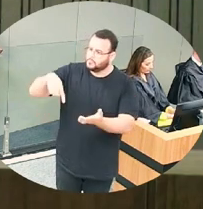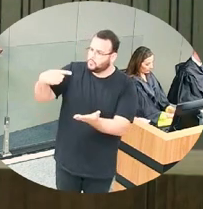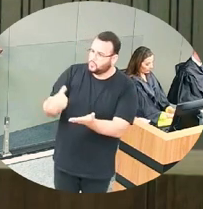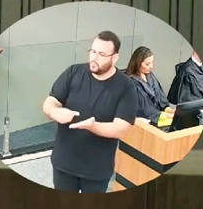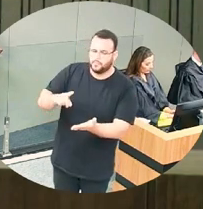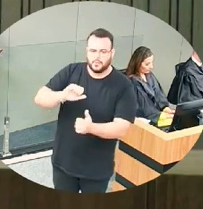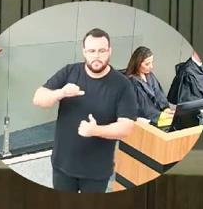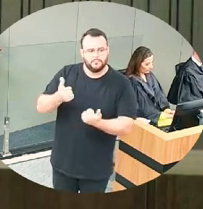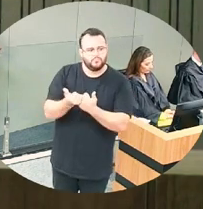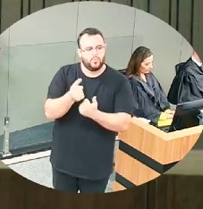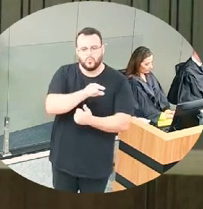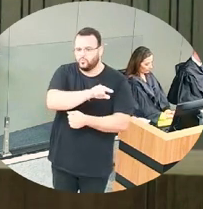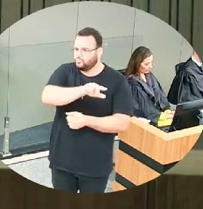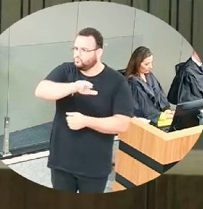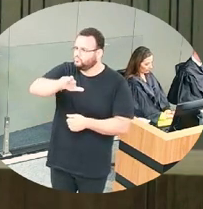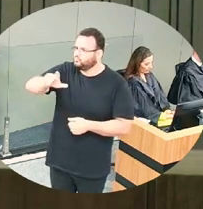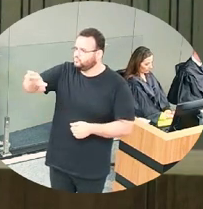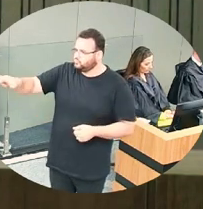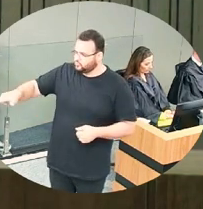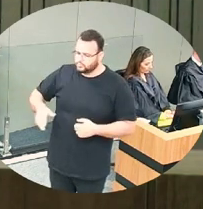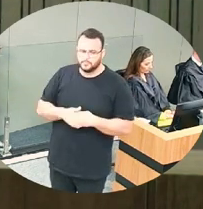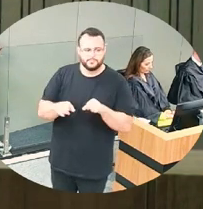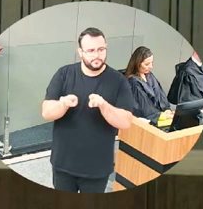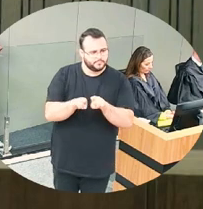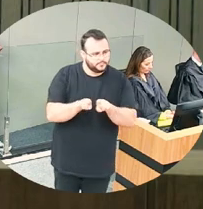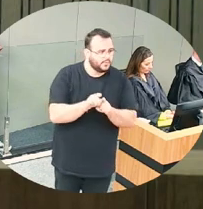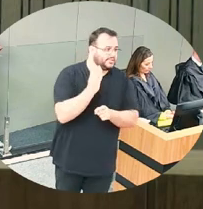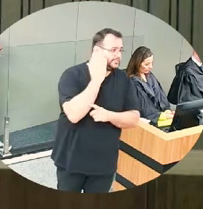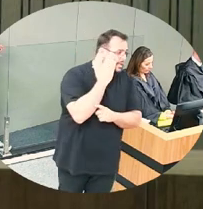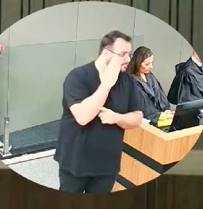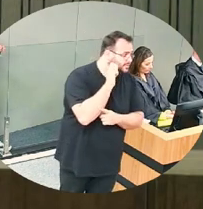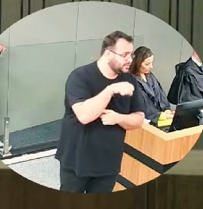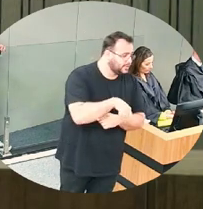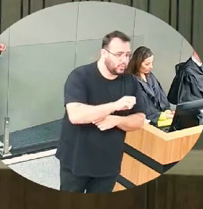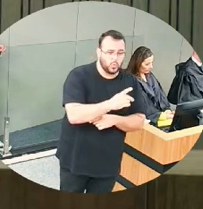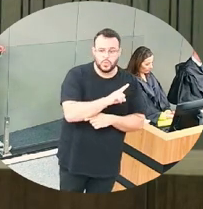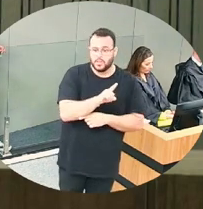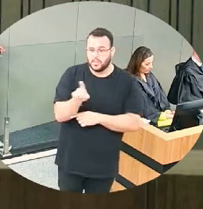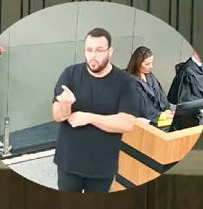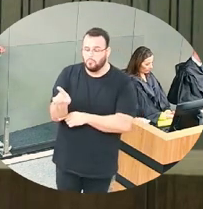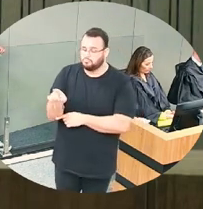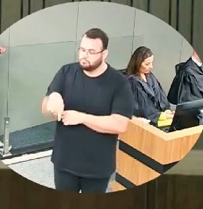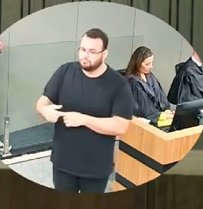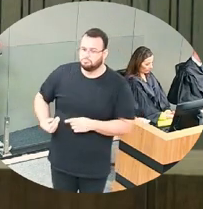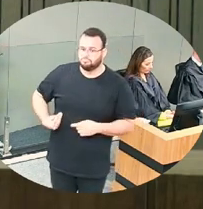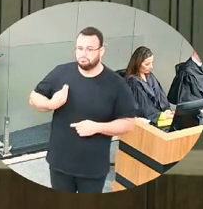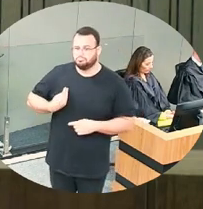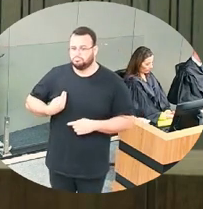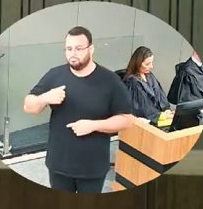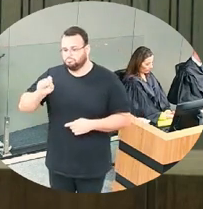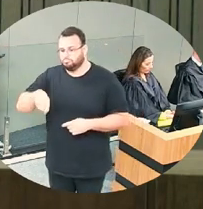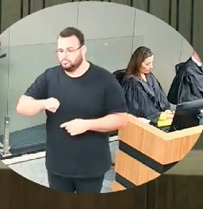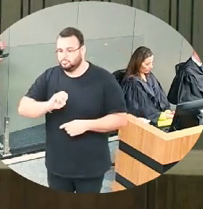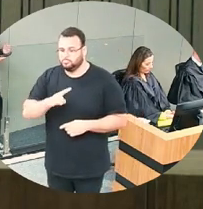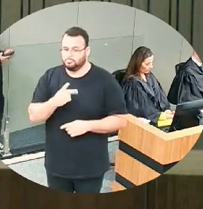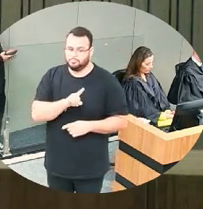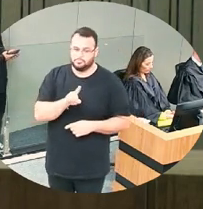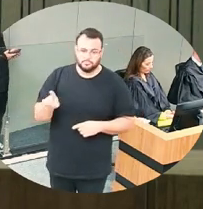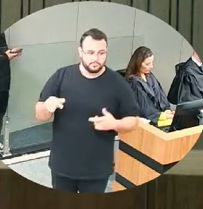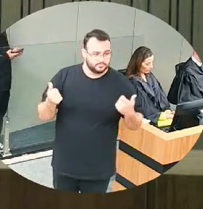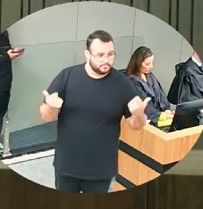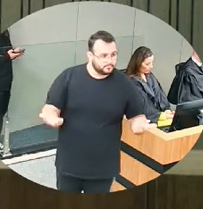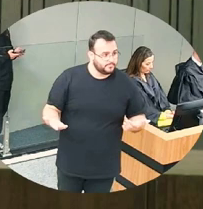o apoio de muitas pessoas assim sabedoras ou não ora presentes ou não com